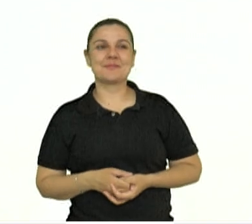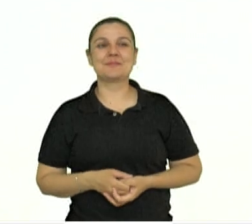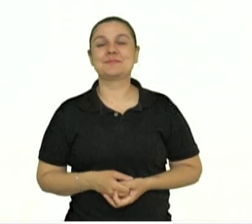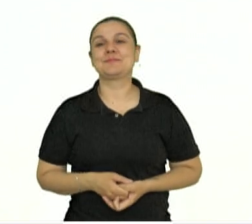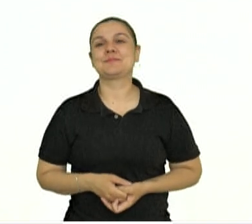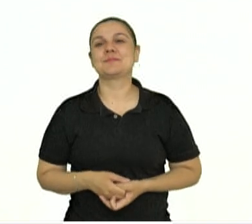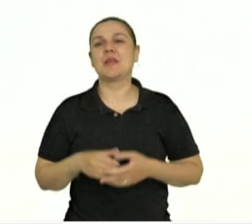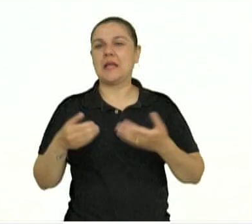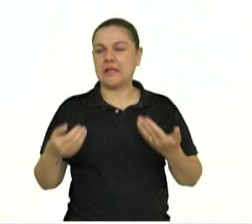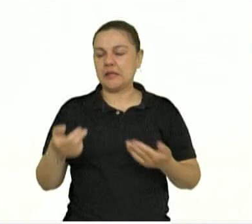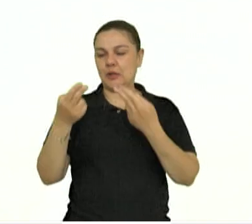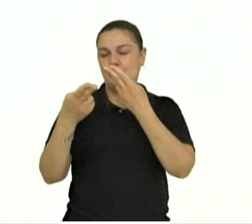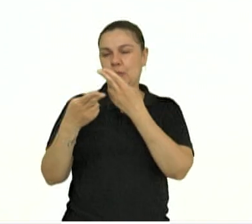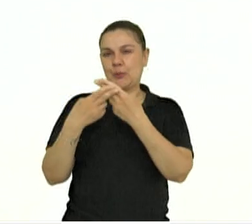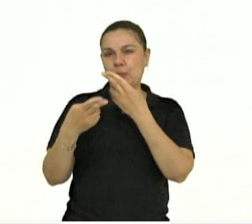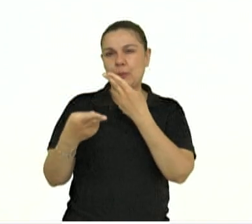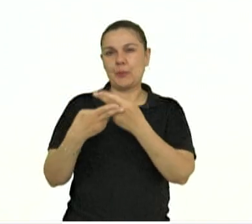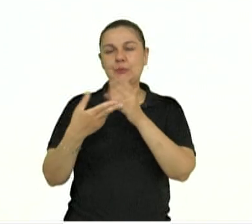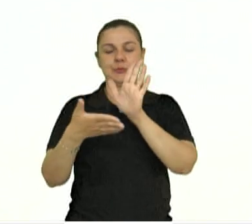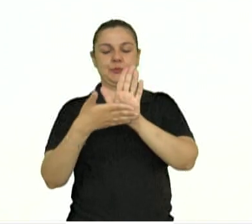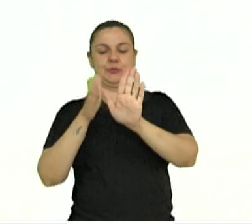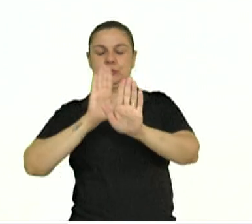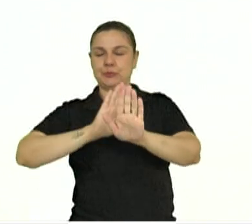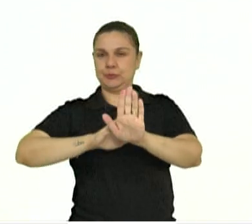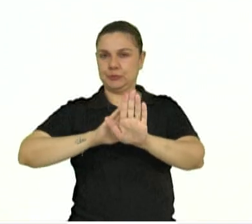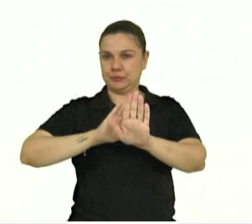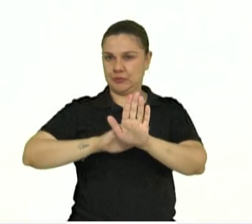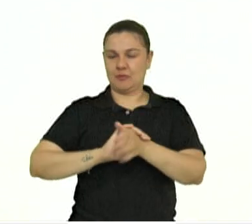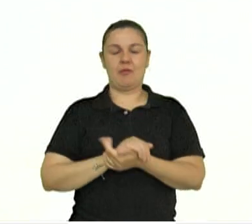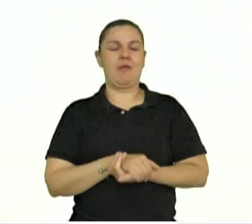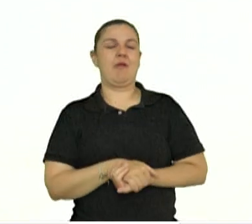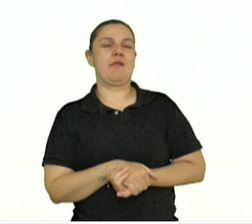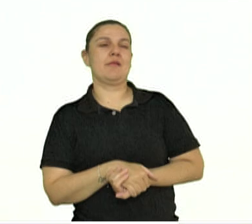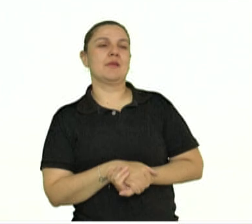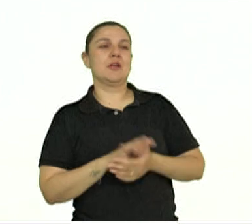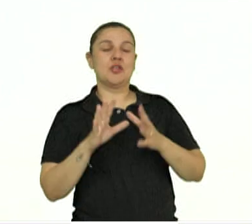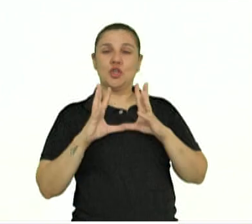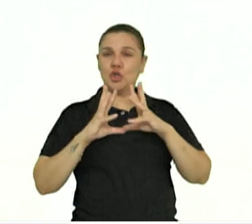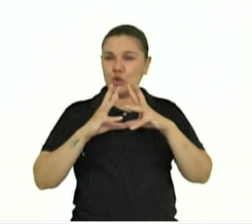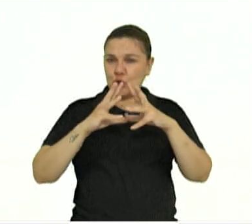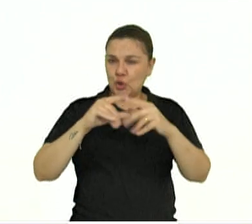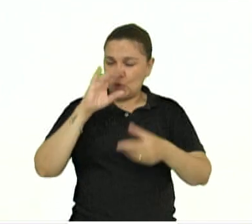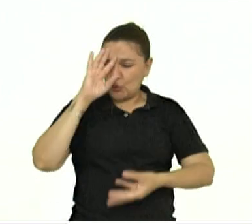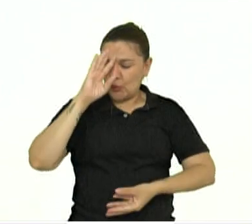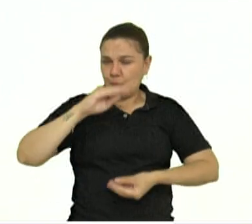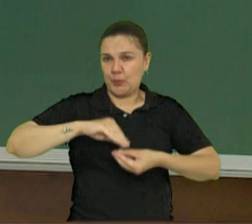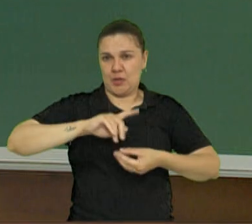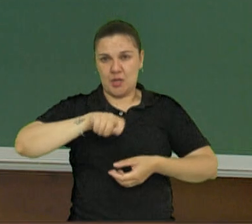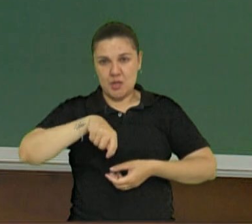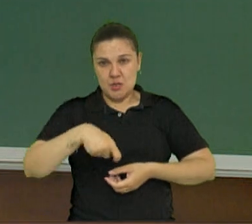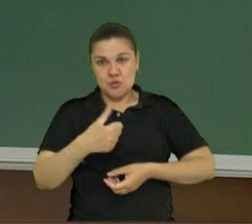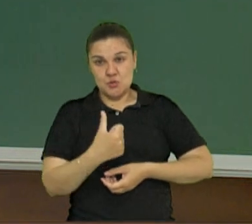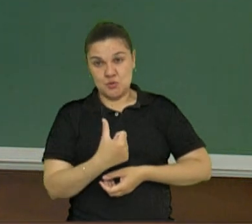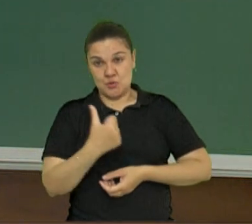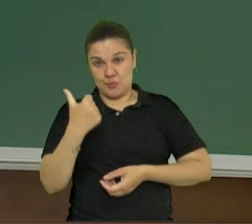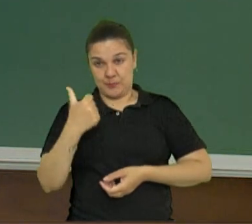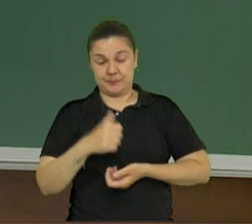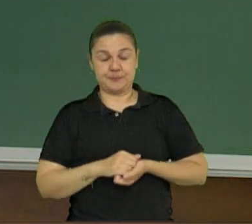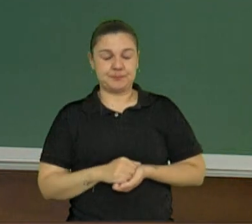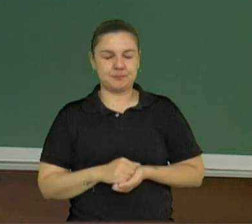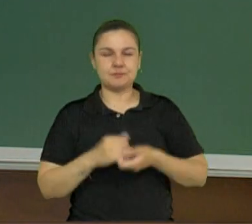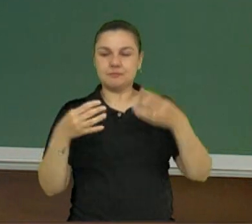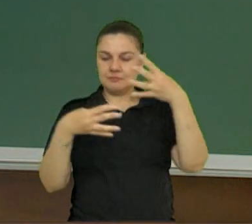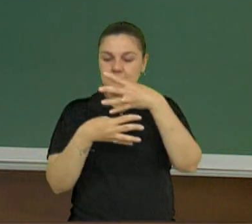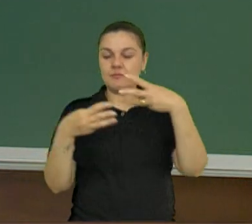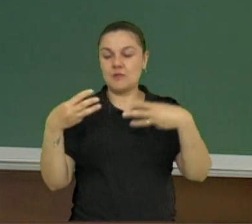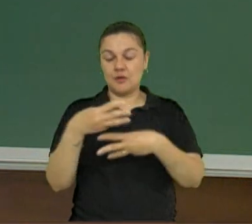ali o uso da figura de linguagem. Nós não vamos voltar em toda a interpretação desse soneto, porque nós